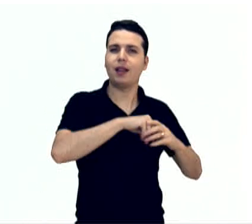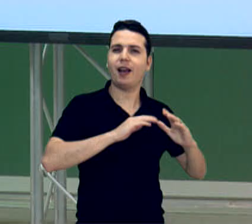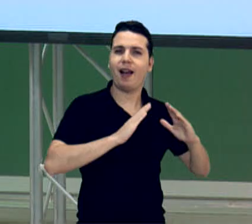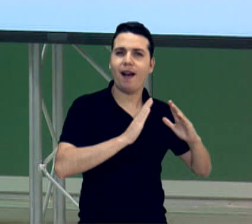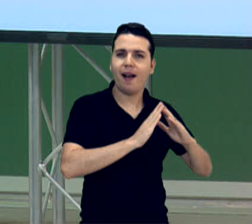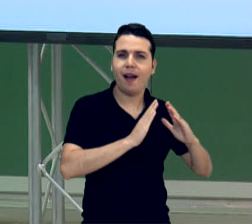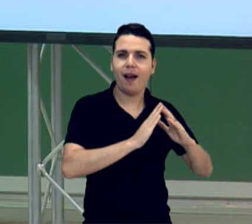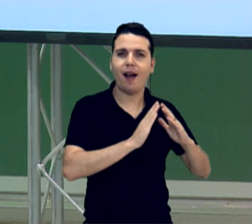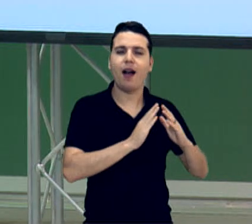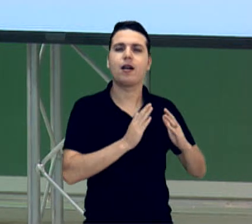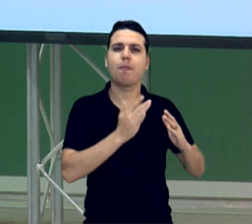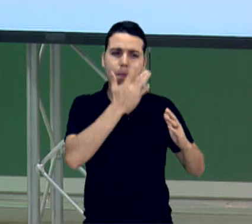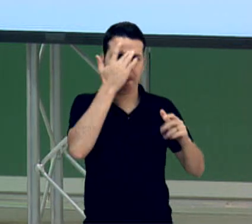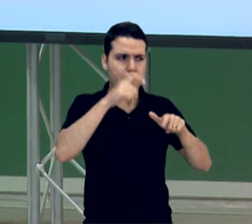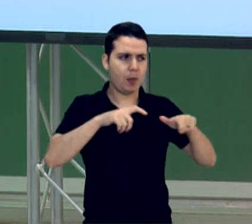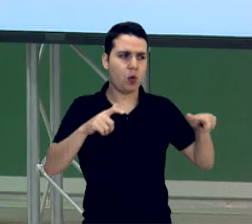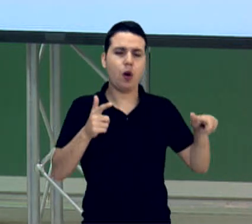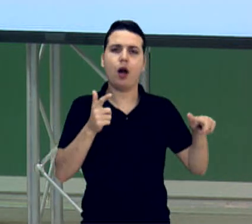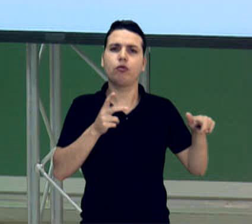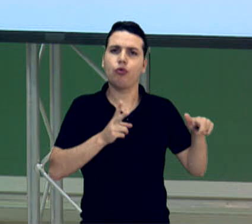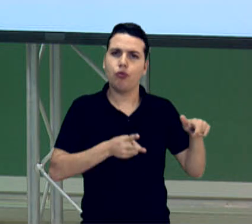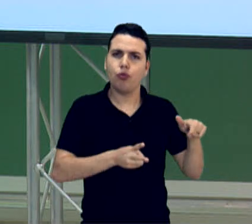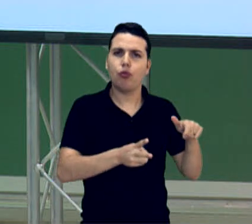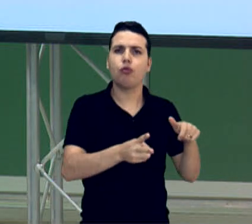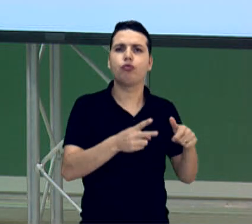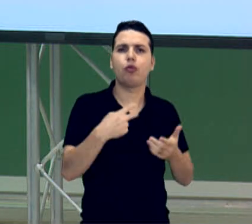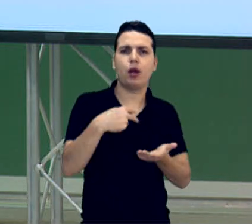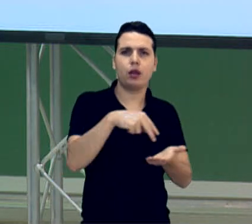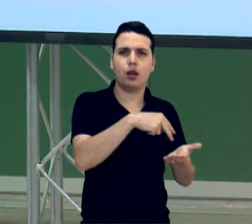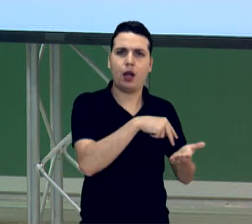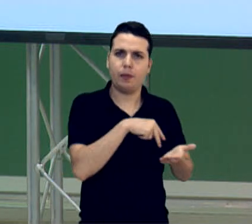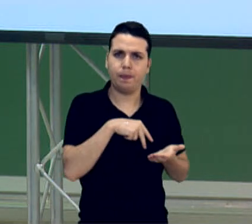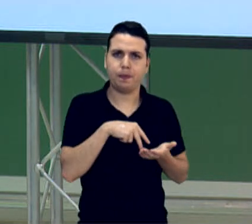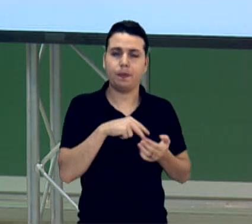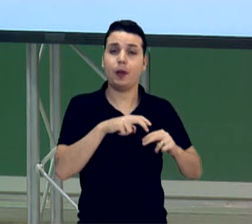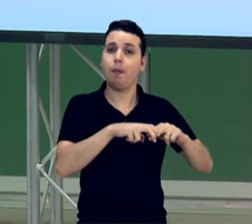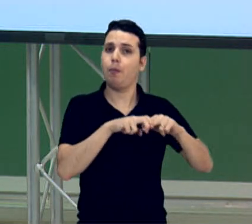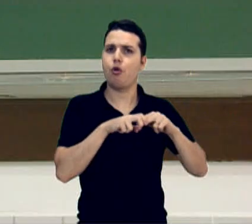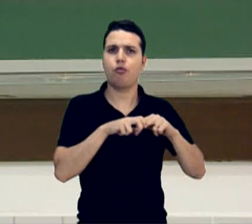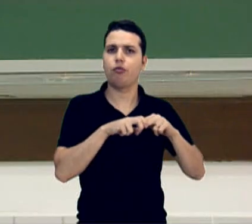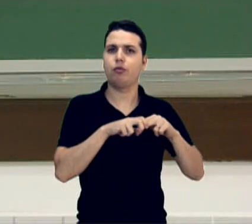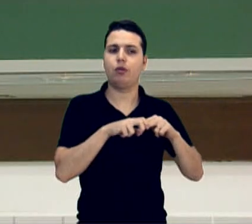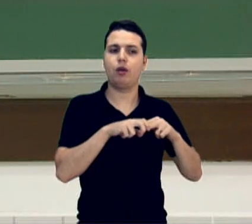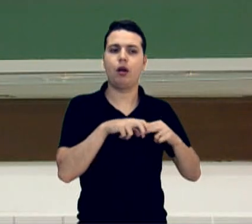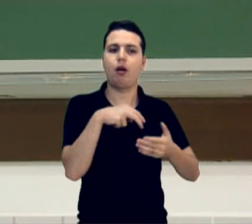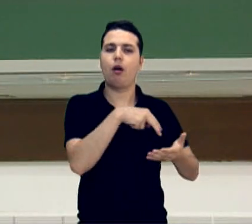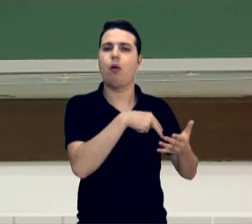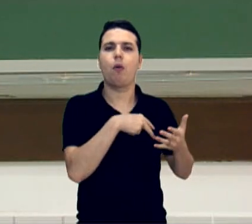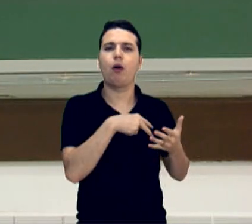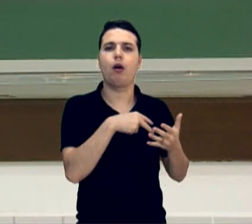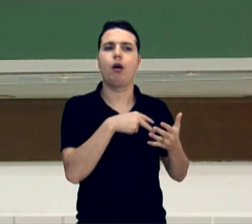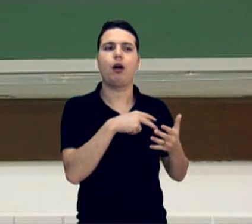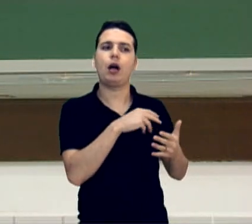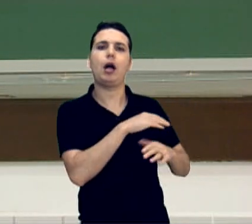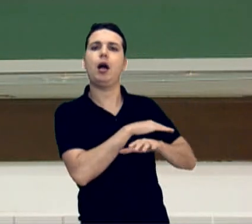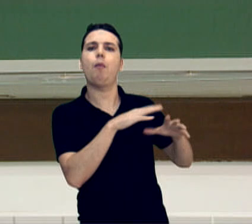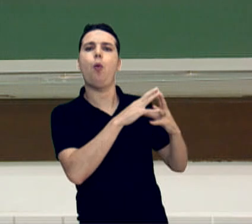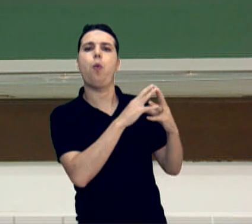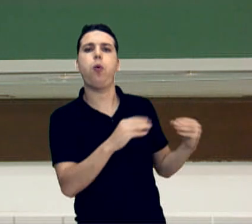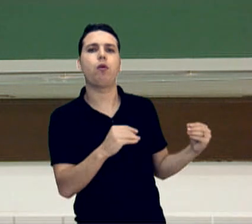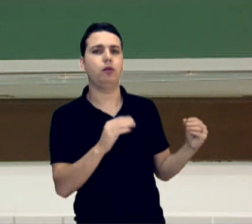as pessoas continuavam se encontrando para dançar e por isso ela não morreu, né? Então essa cultura ela